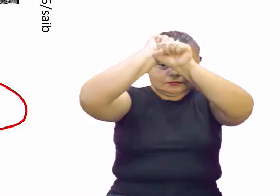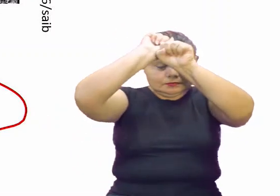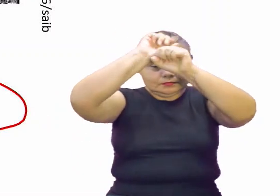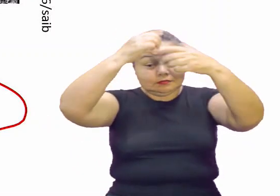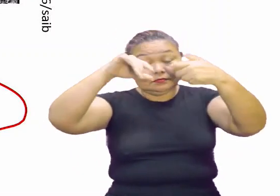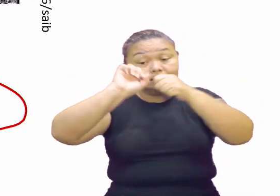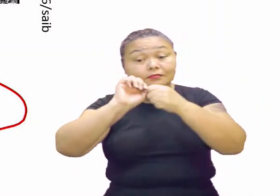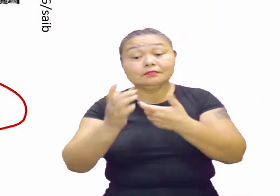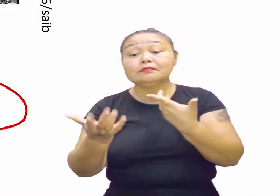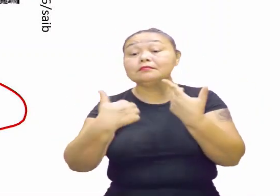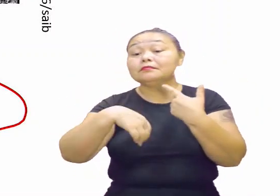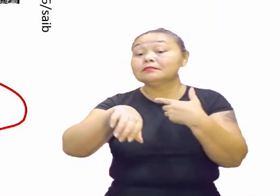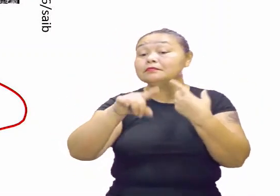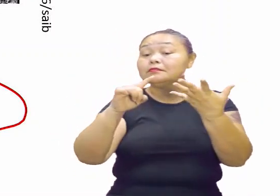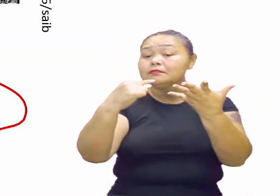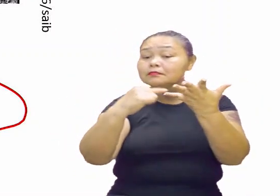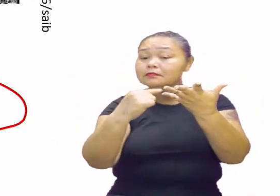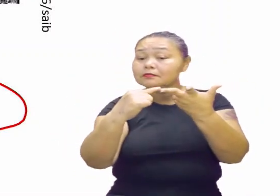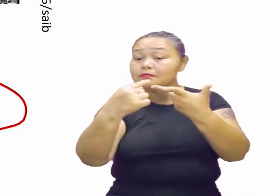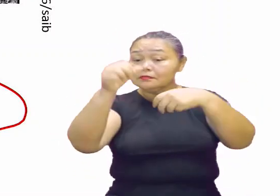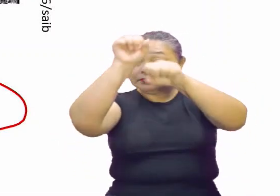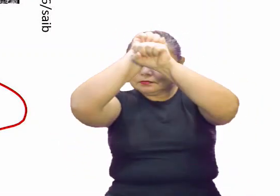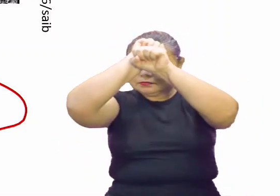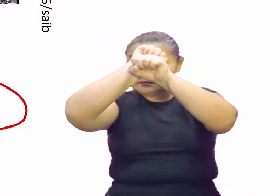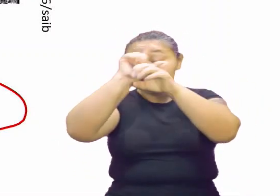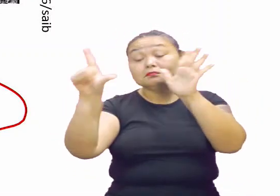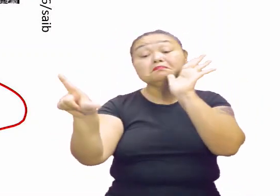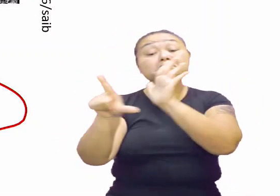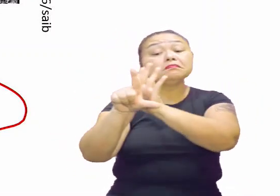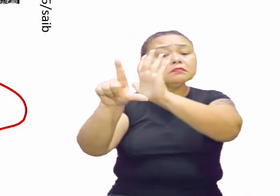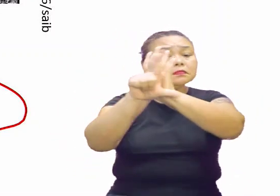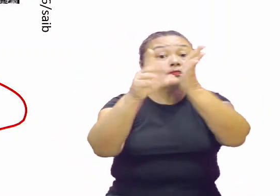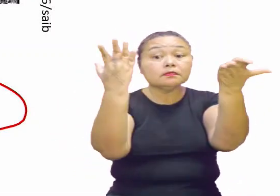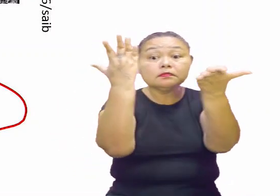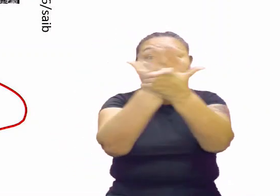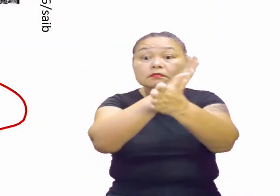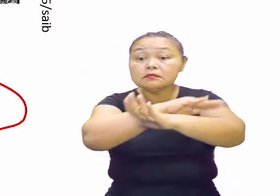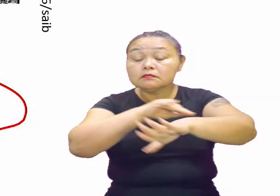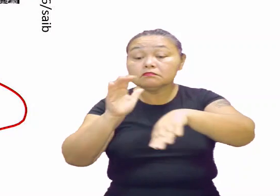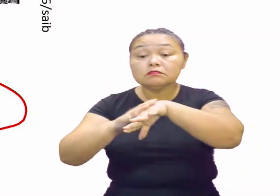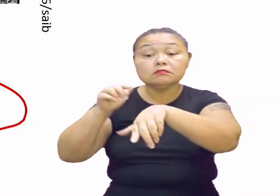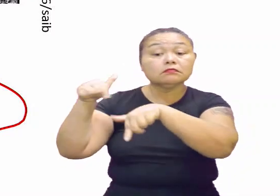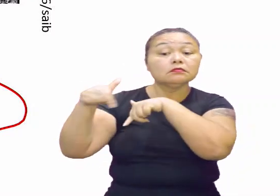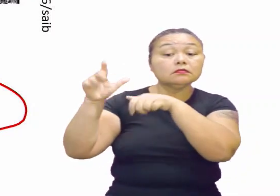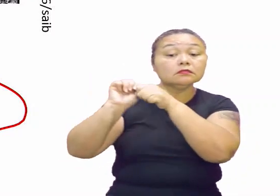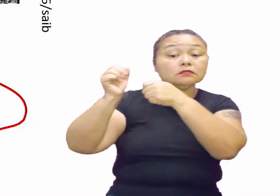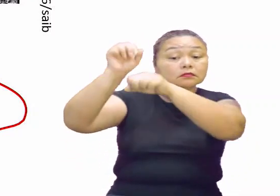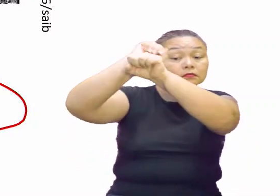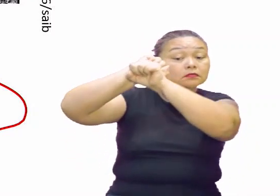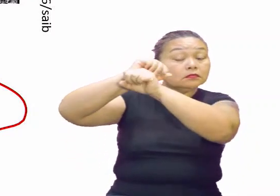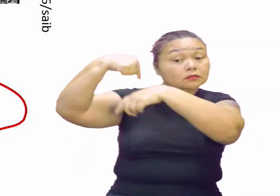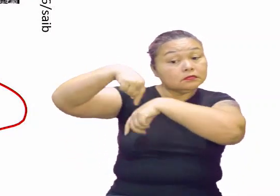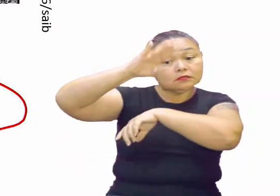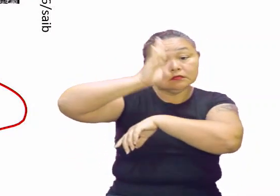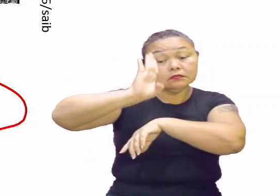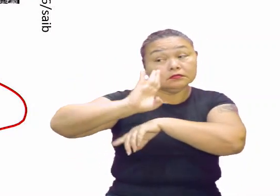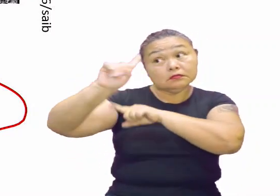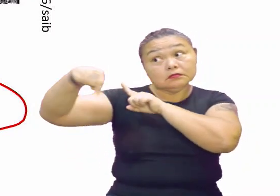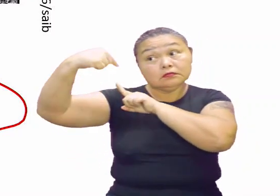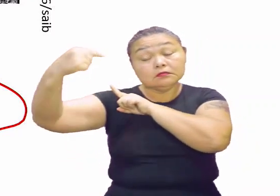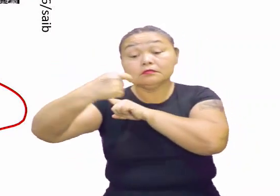lei Saraiva, que era para acabar com a mão de obra escrava no Brasil, mediante a pressão